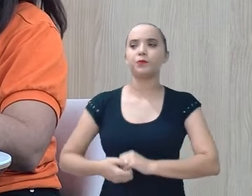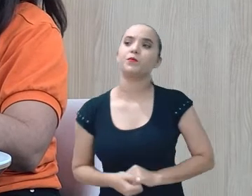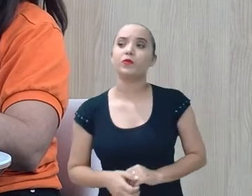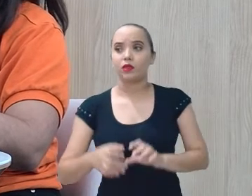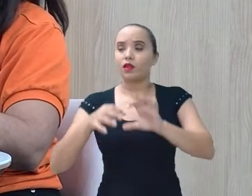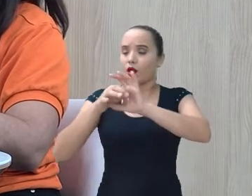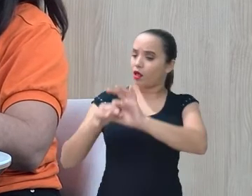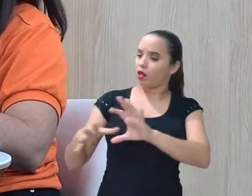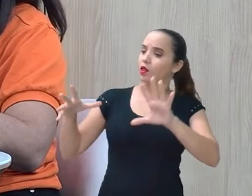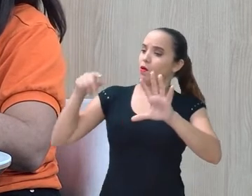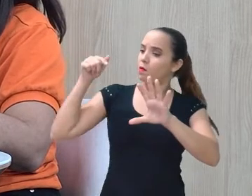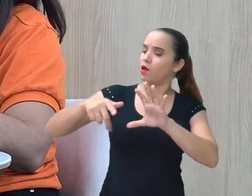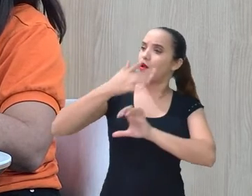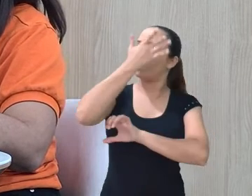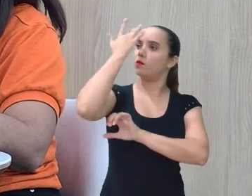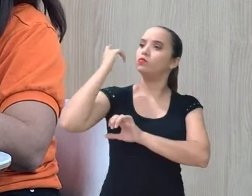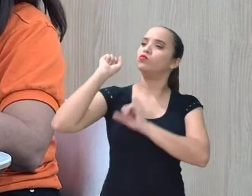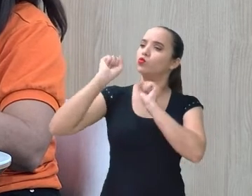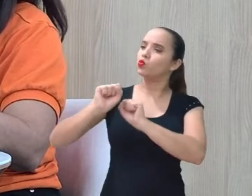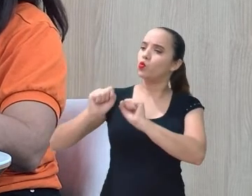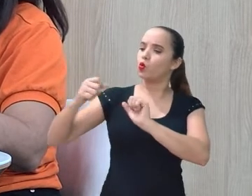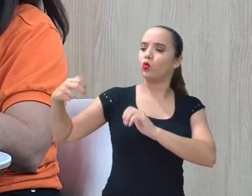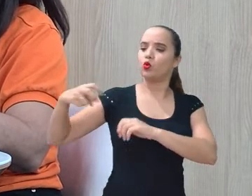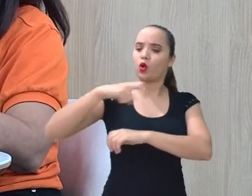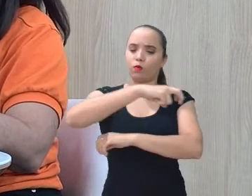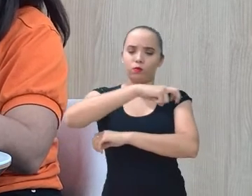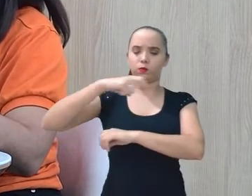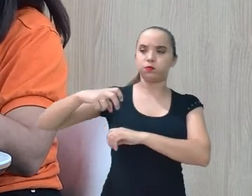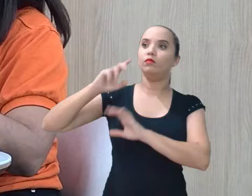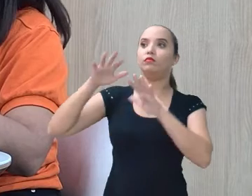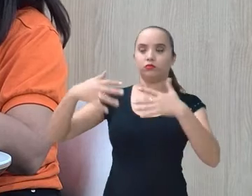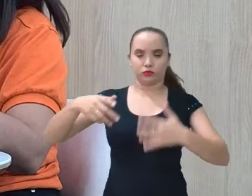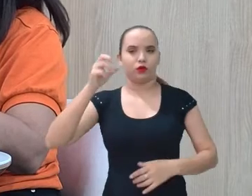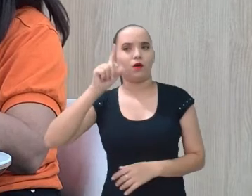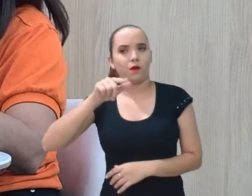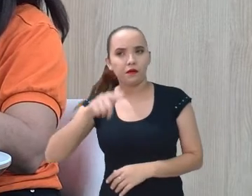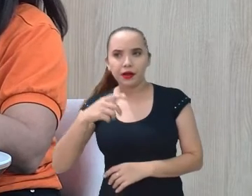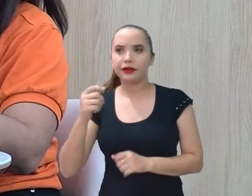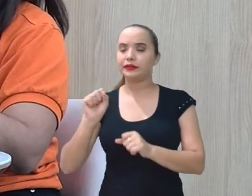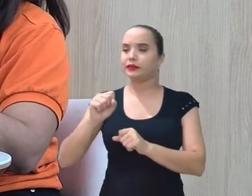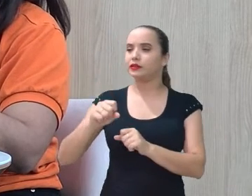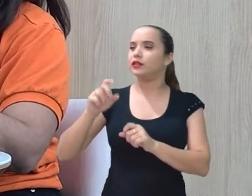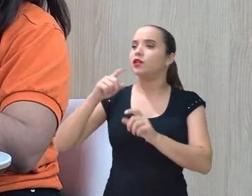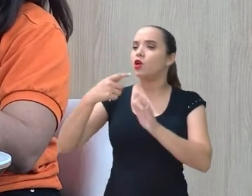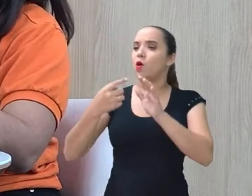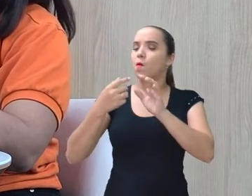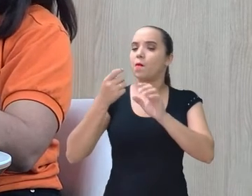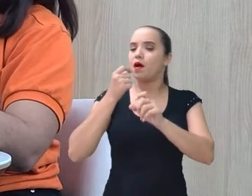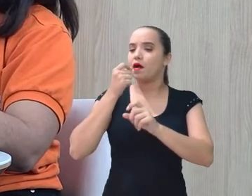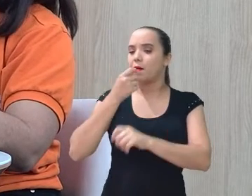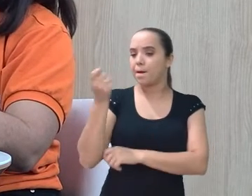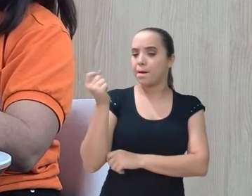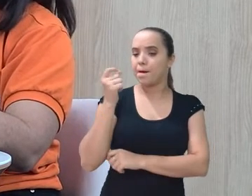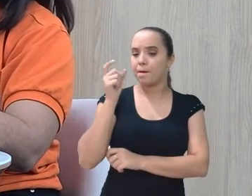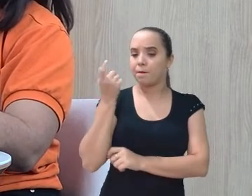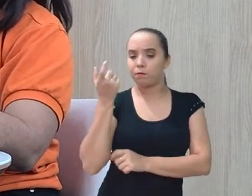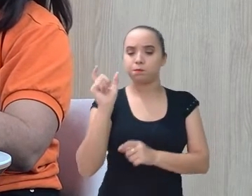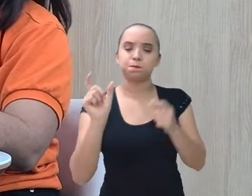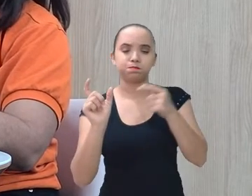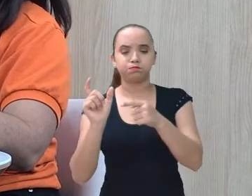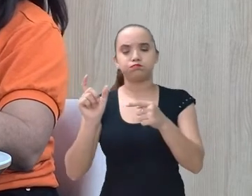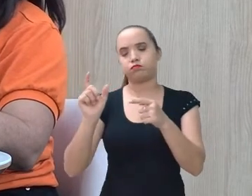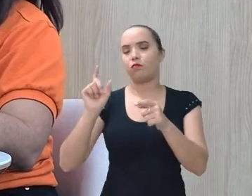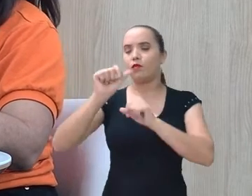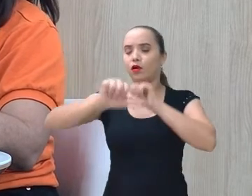Permite a locomoção dela com mais facilidade, então é um trocadilho que funciona muito para dar essa ideia de como a